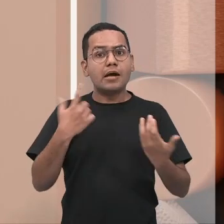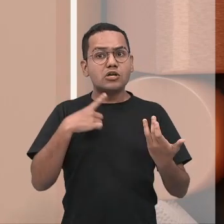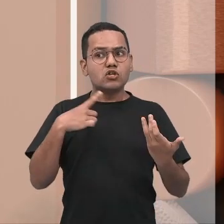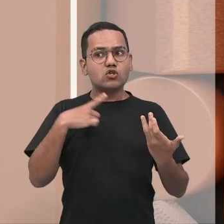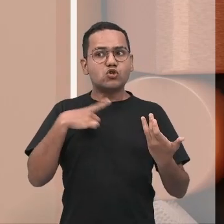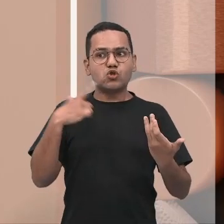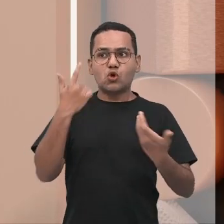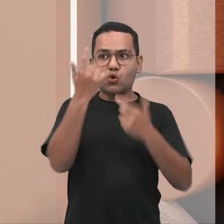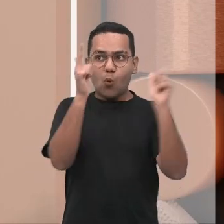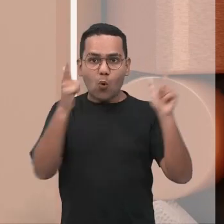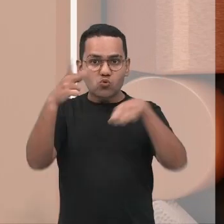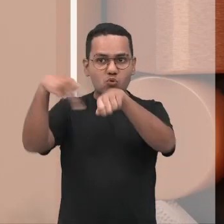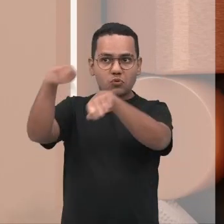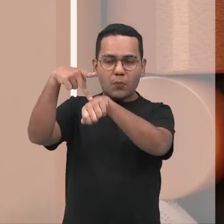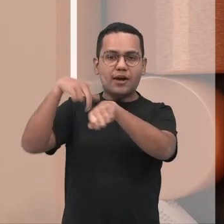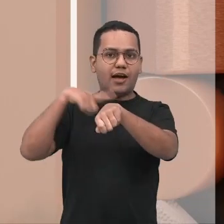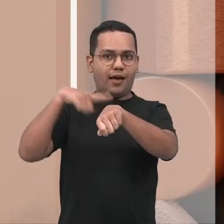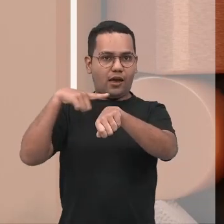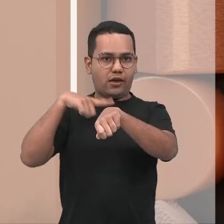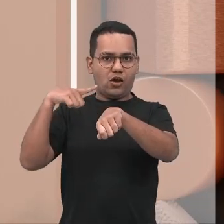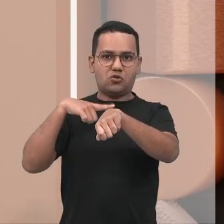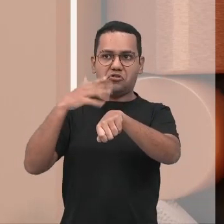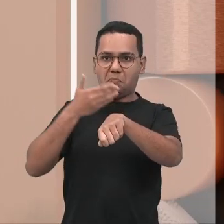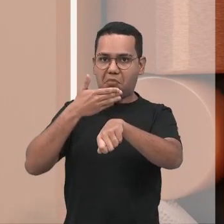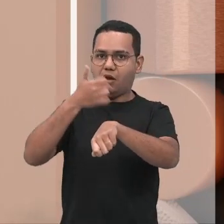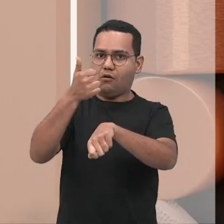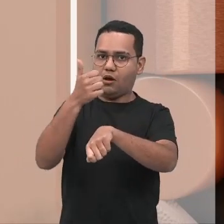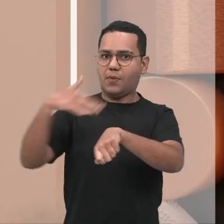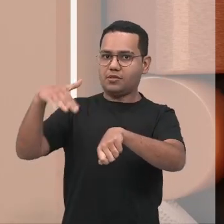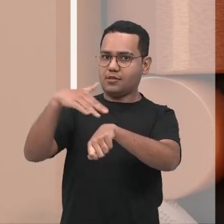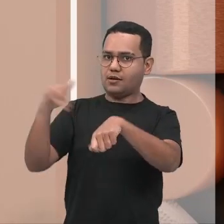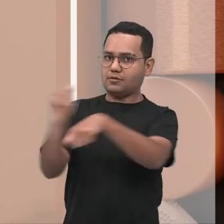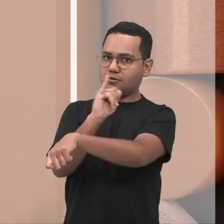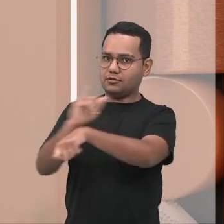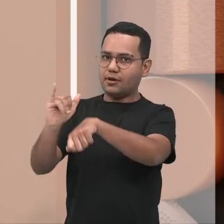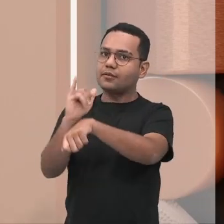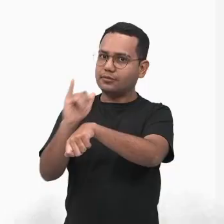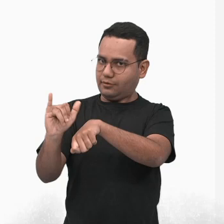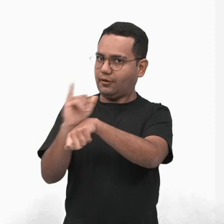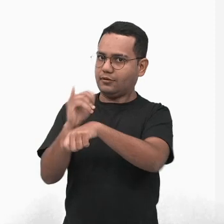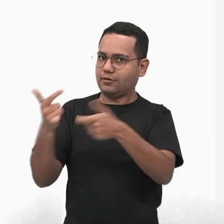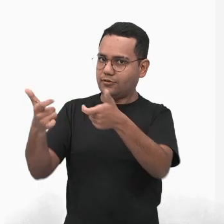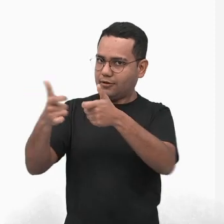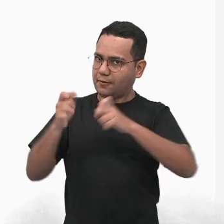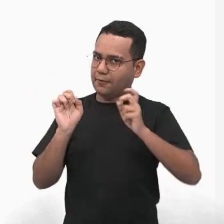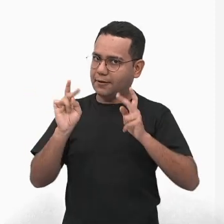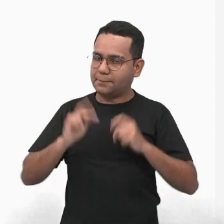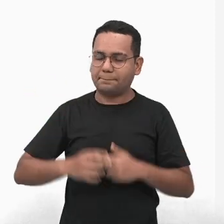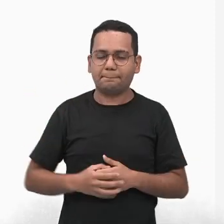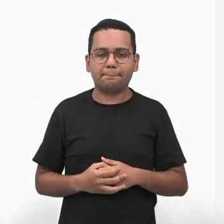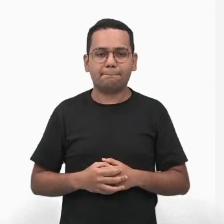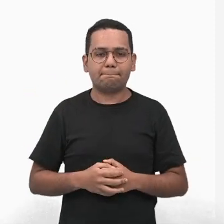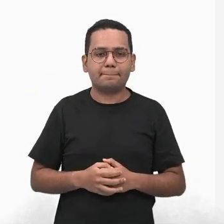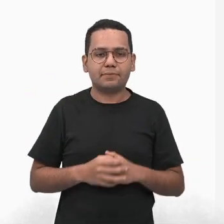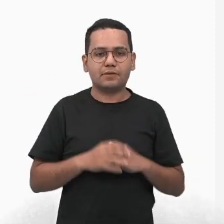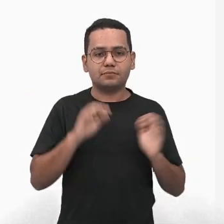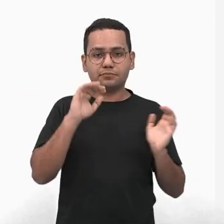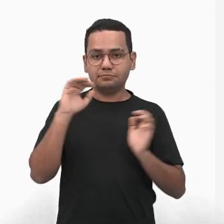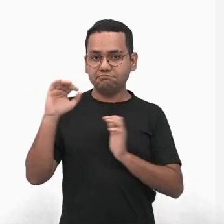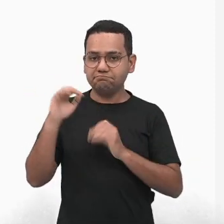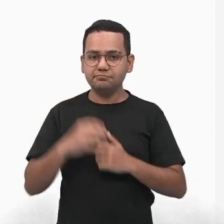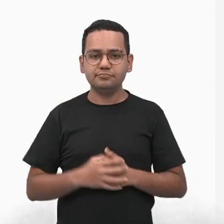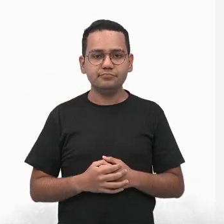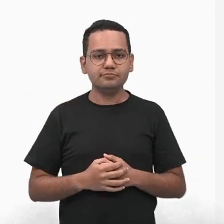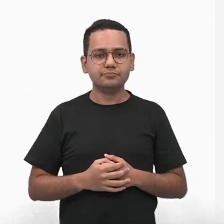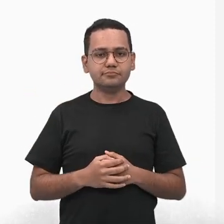isso viria a ser um dos motivos para a eclosão também do conflito. Vamos ao texto, galerinha, vamos lá. O período que